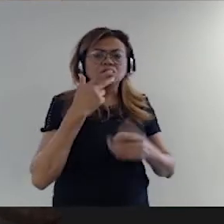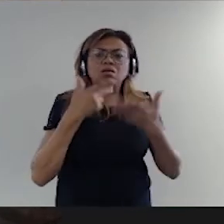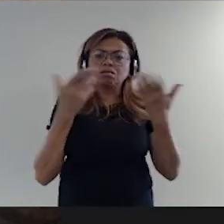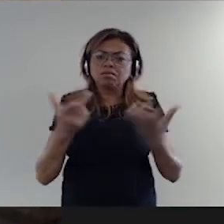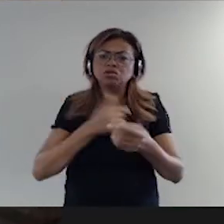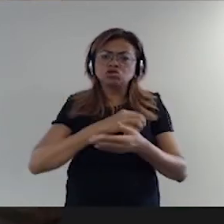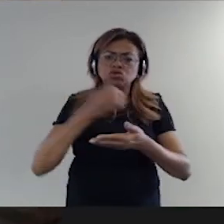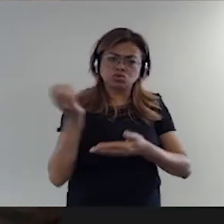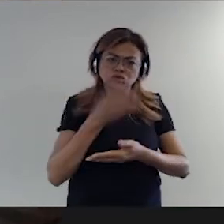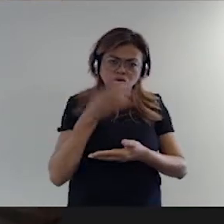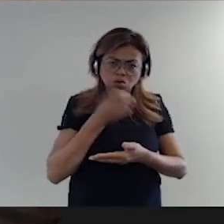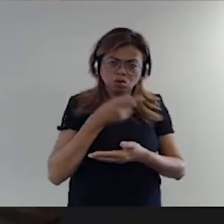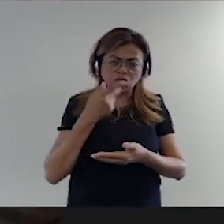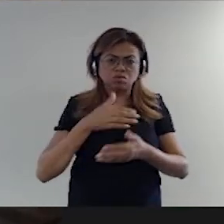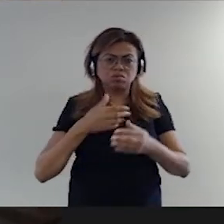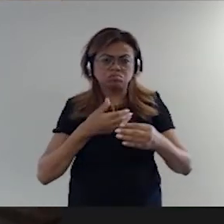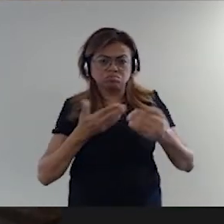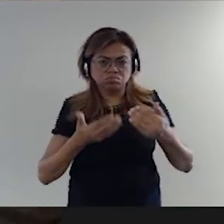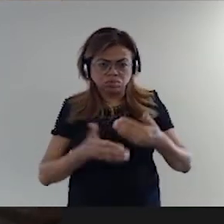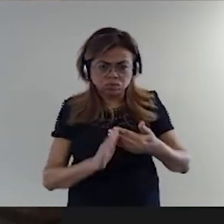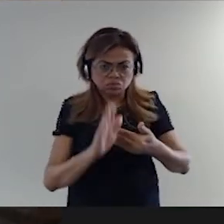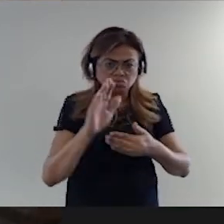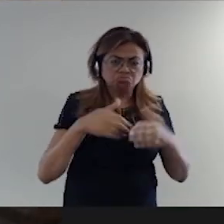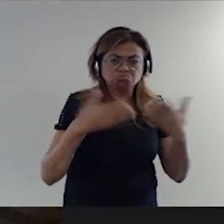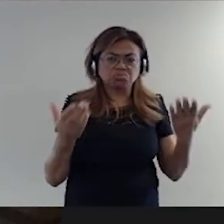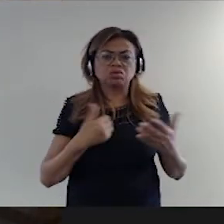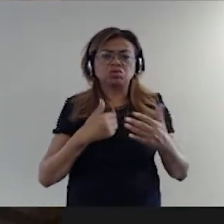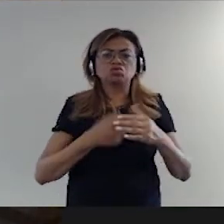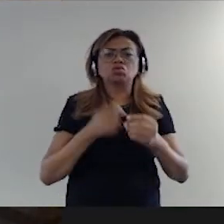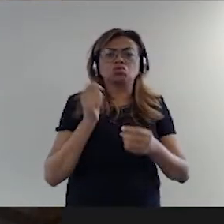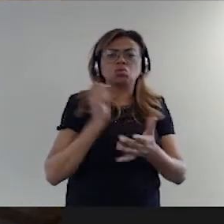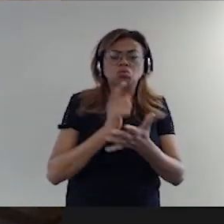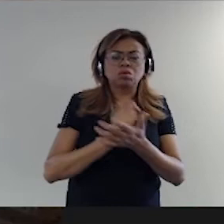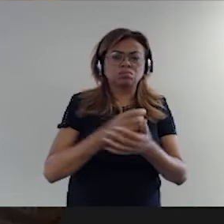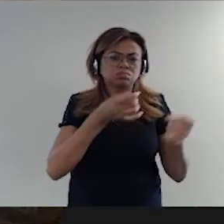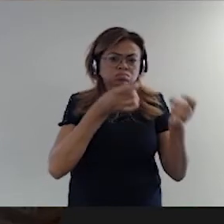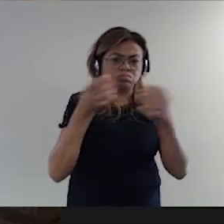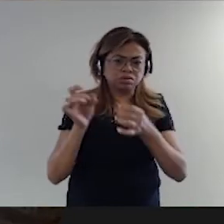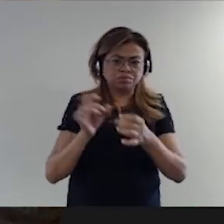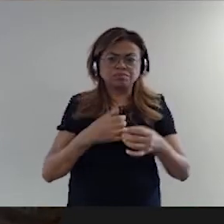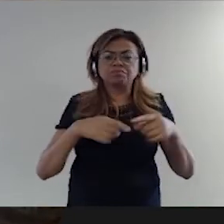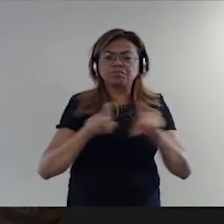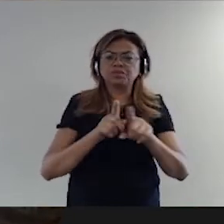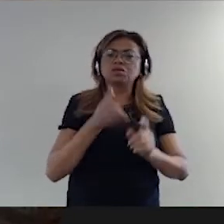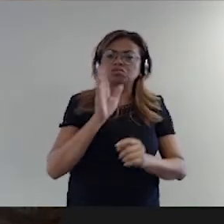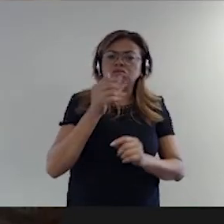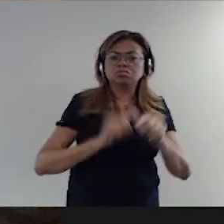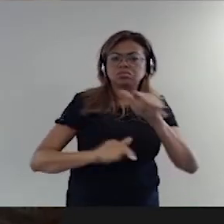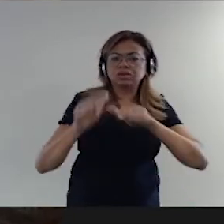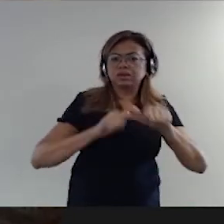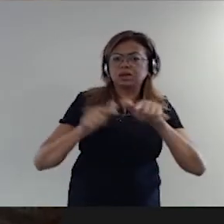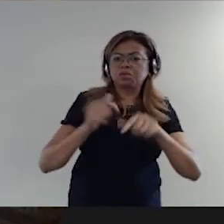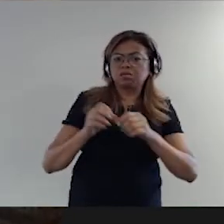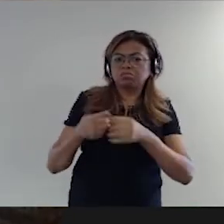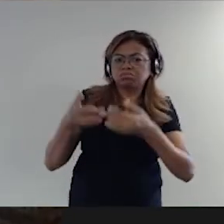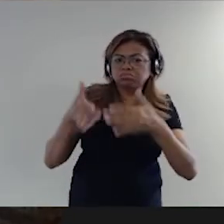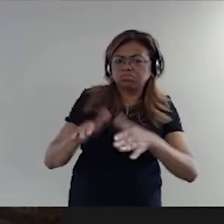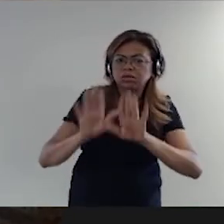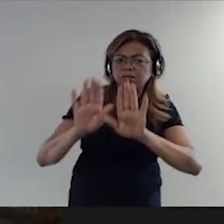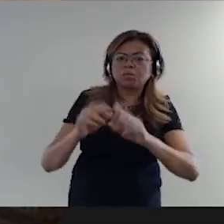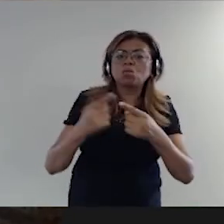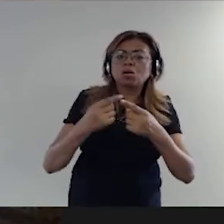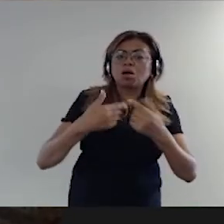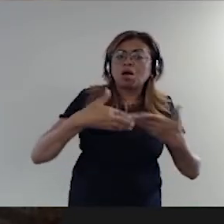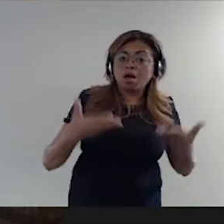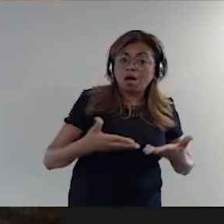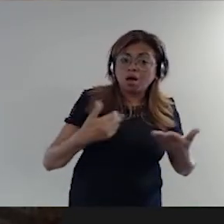novas tendências de mercado, até porque eu estou fora do mercado já há algum tempo por conta da vida pública. Eu,